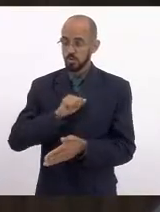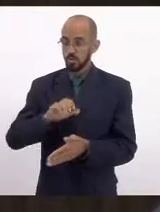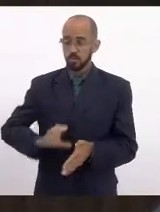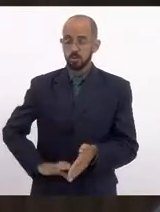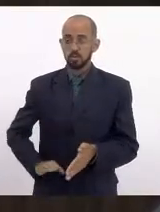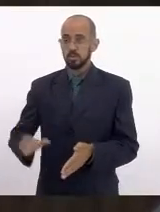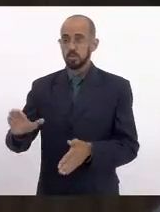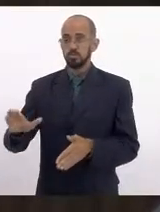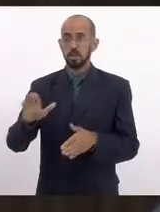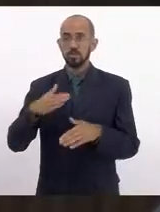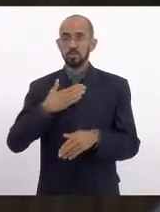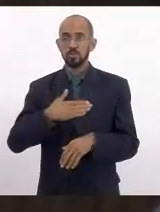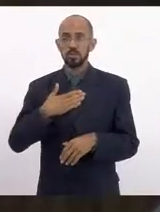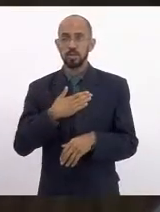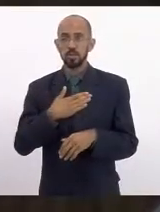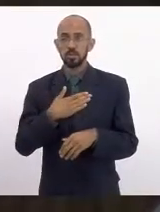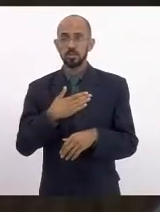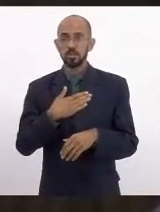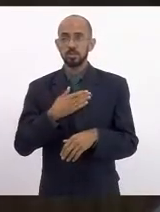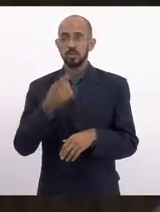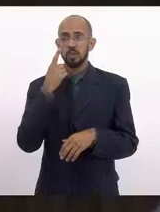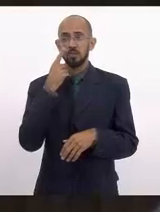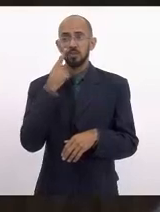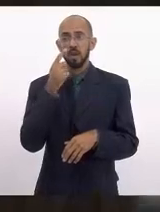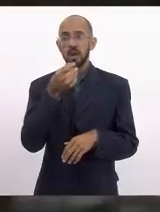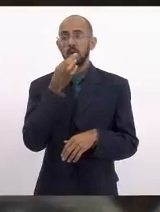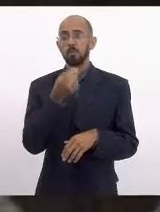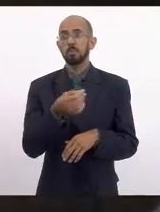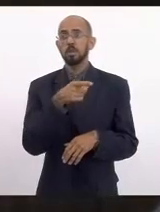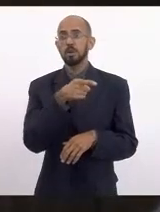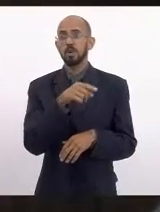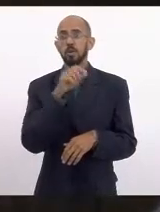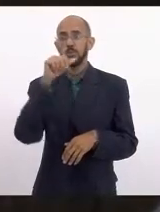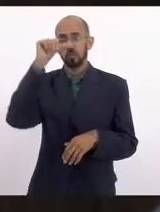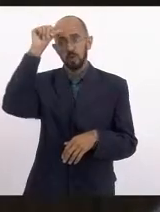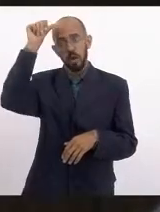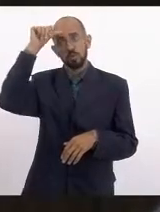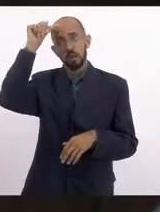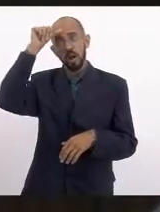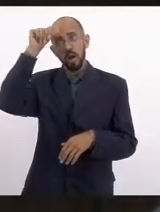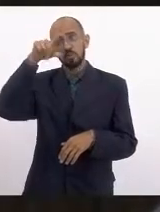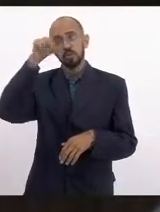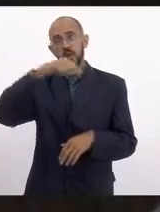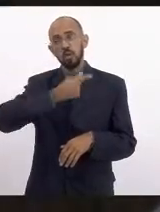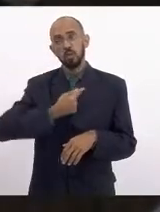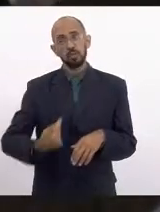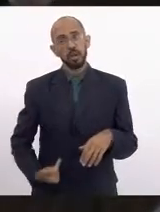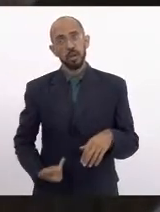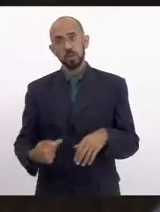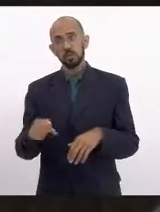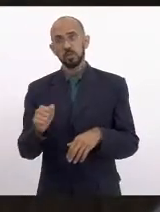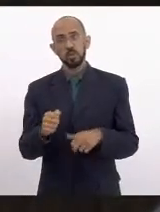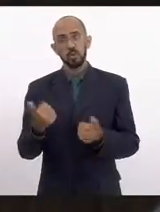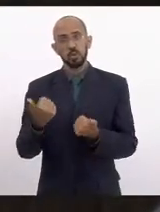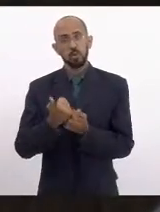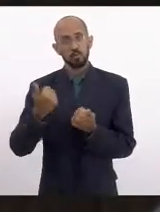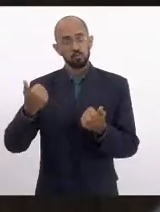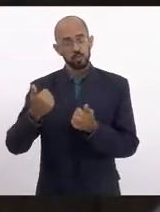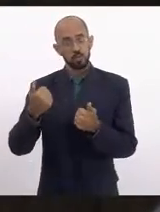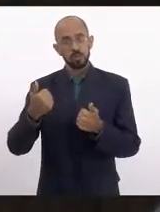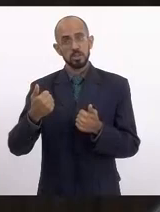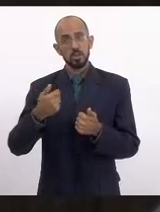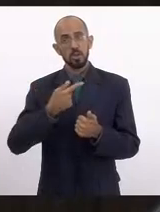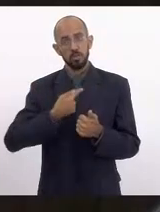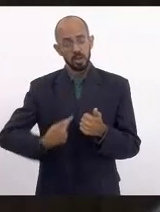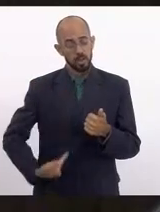suas posições mas gostaria de ver o governador Cláudio Castro que o governador legítima do estado foi eleito vice-governador mais assumir o governo